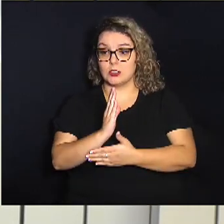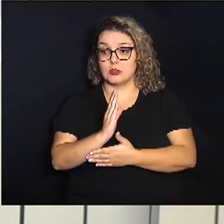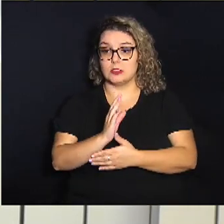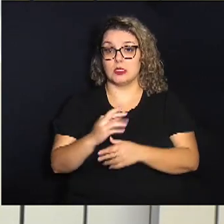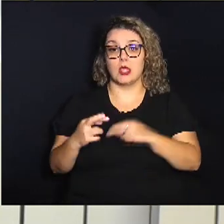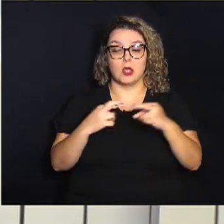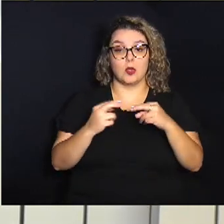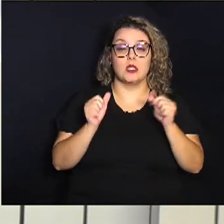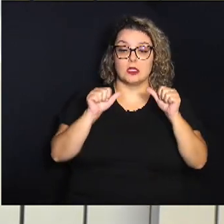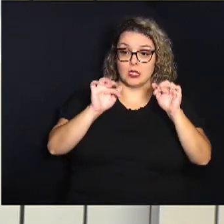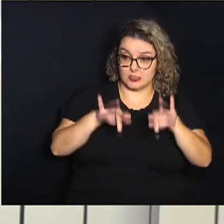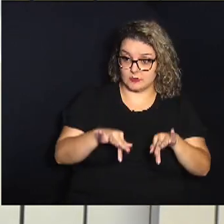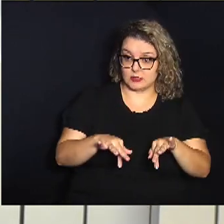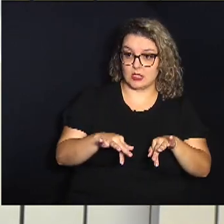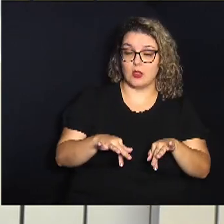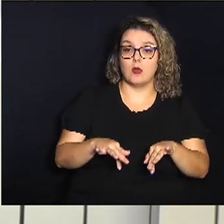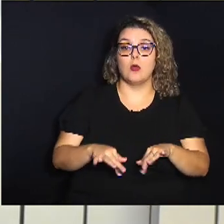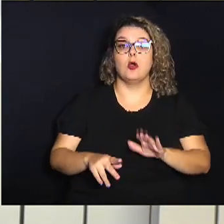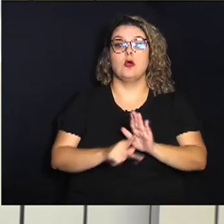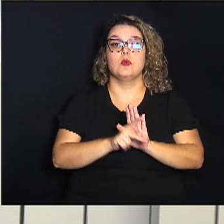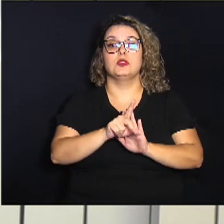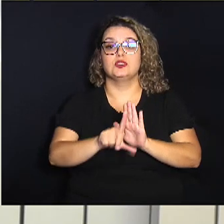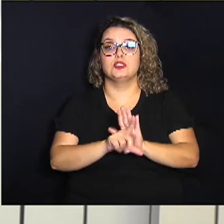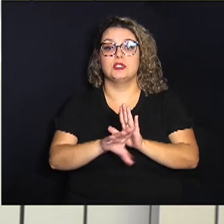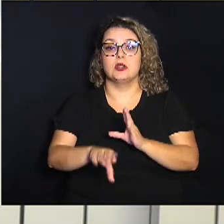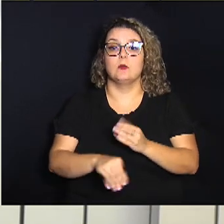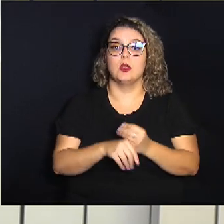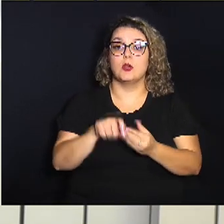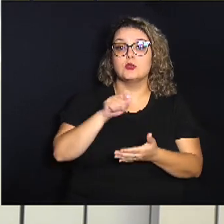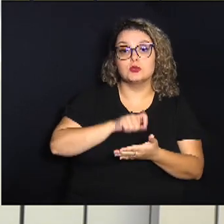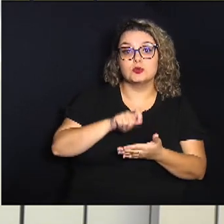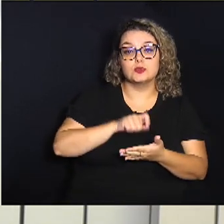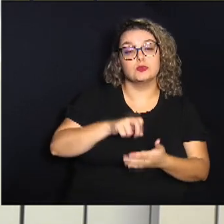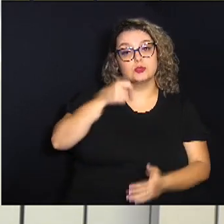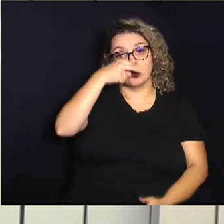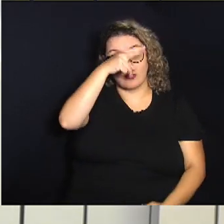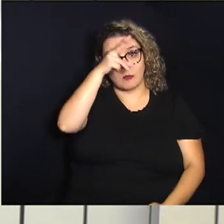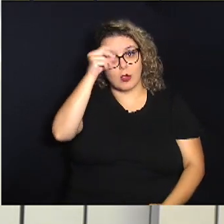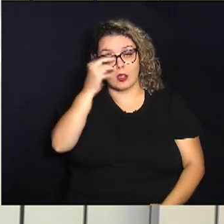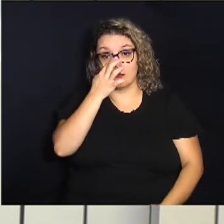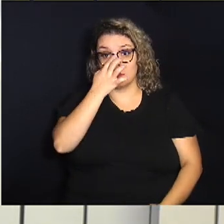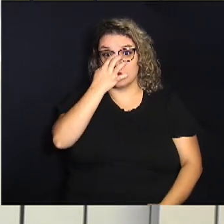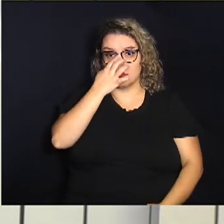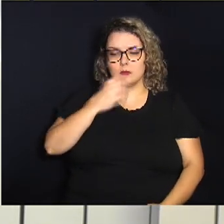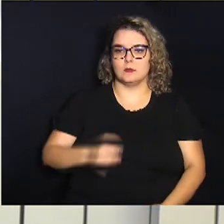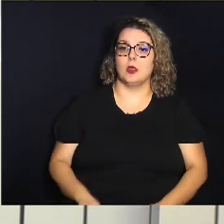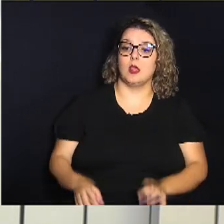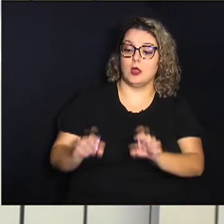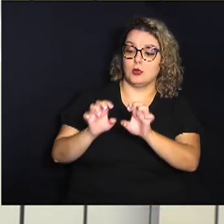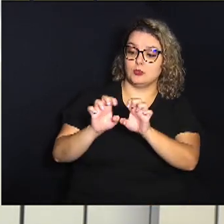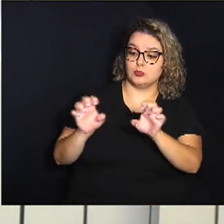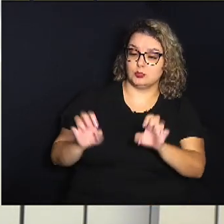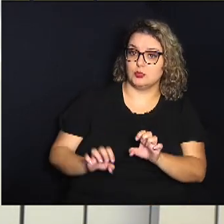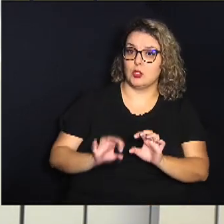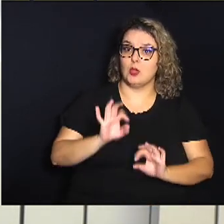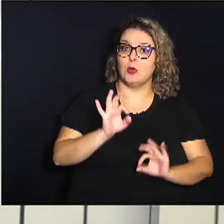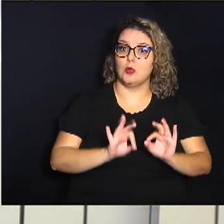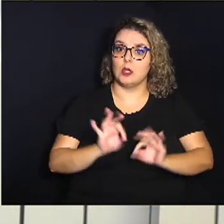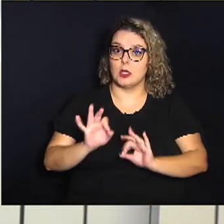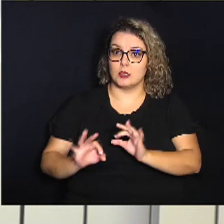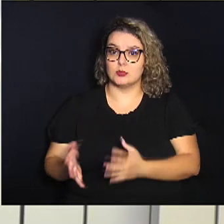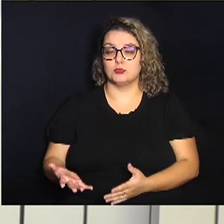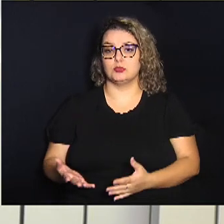análise final, projeto de lei complementar de autoria do prefeito sobre a estrutura organizacional